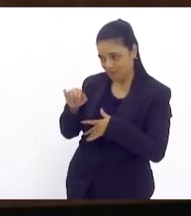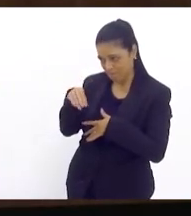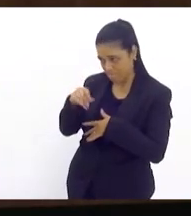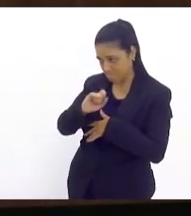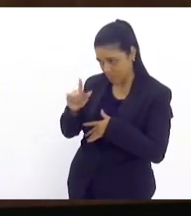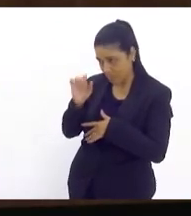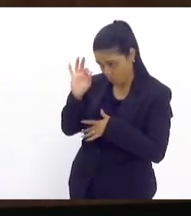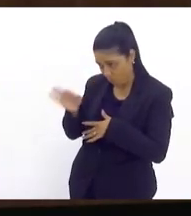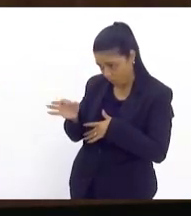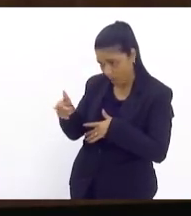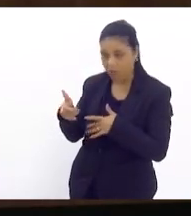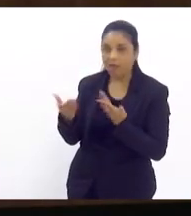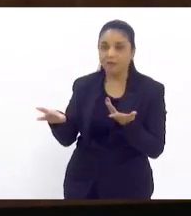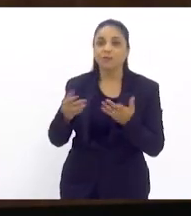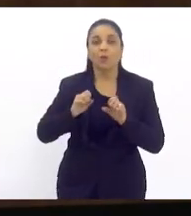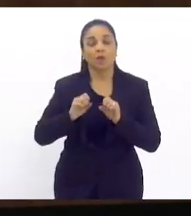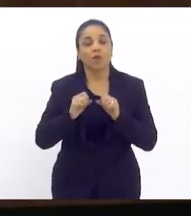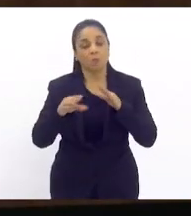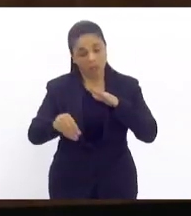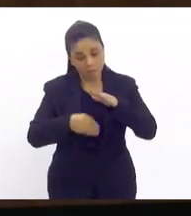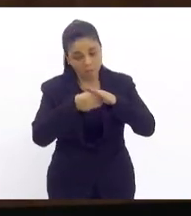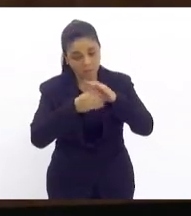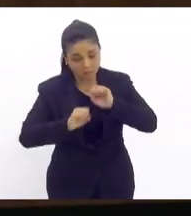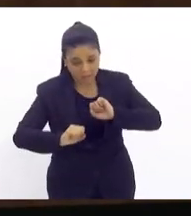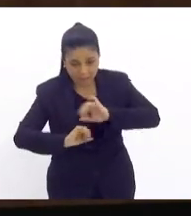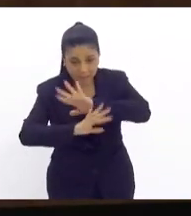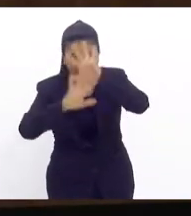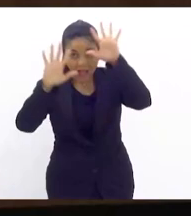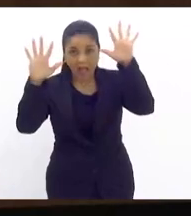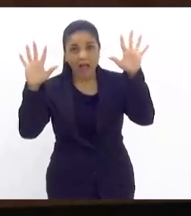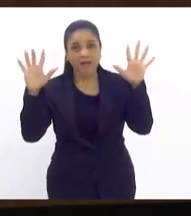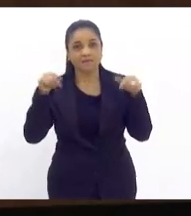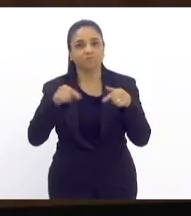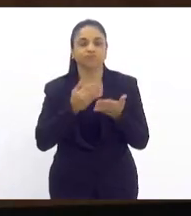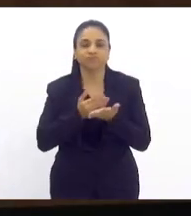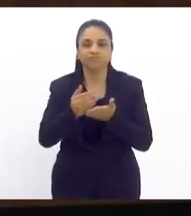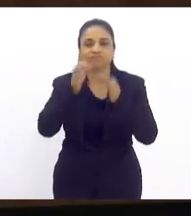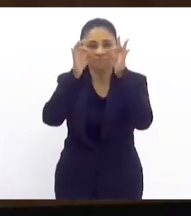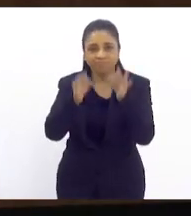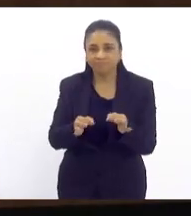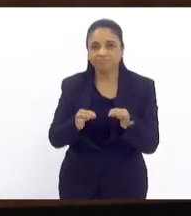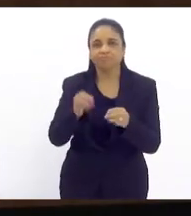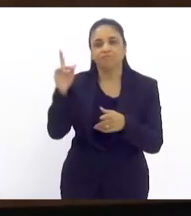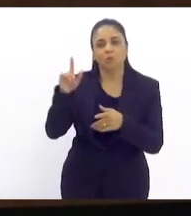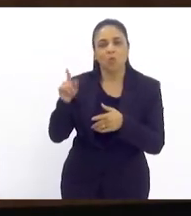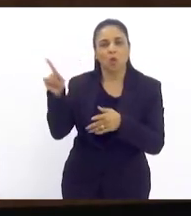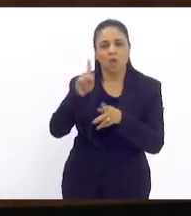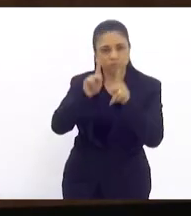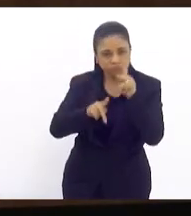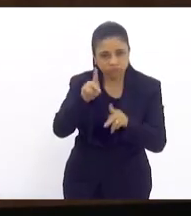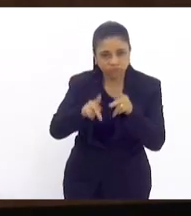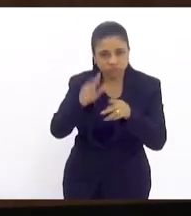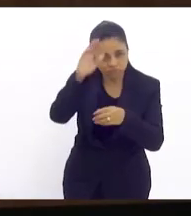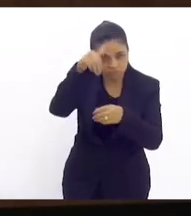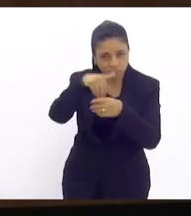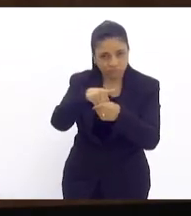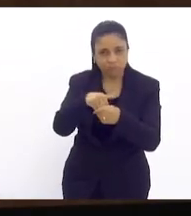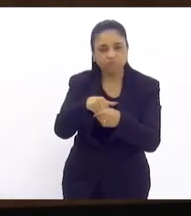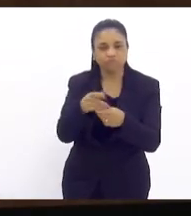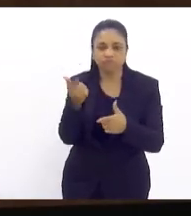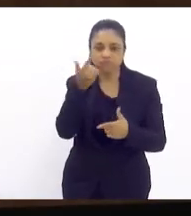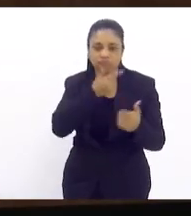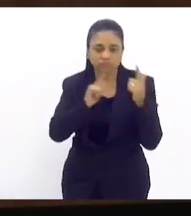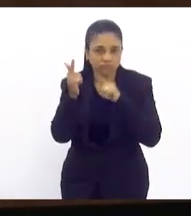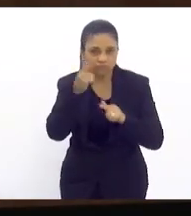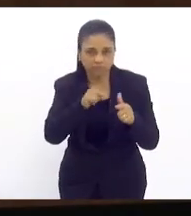gente quer fazer uma Emenda muito Transparente é começar de um jeito certo para que o eleitor a emenda chegue de fato a a população